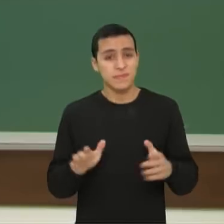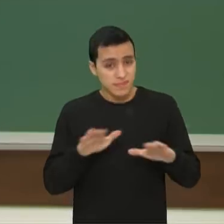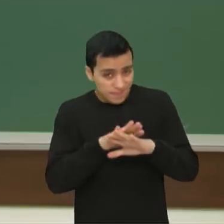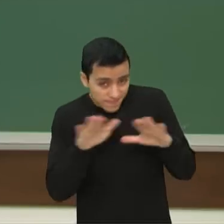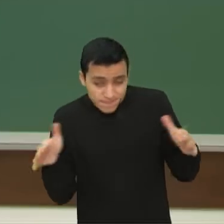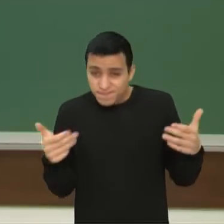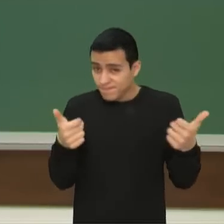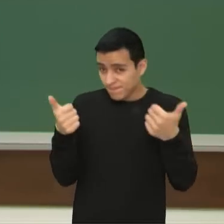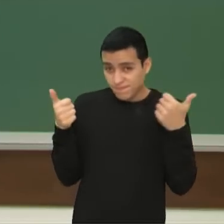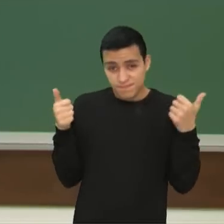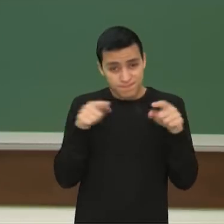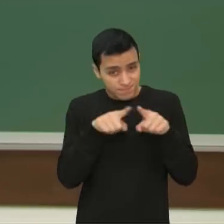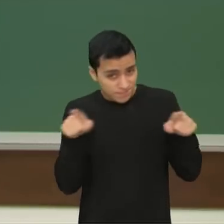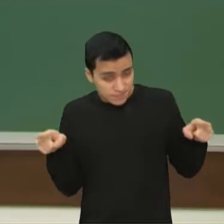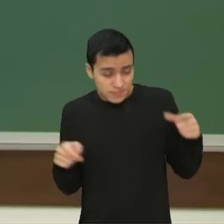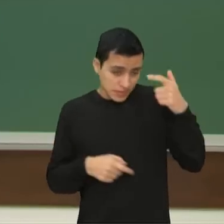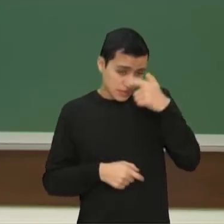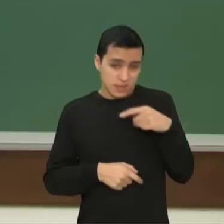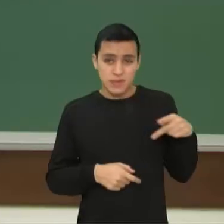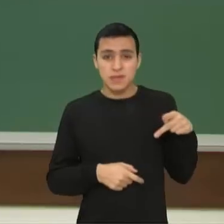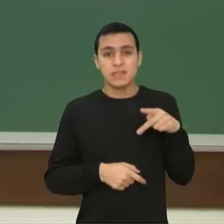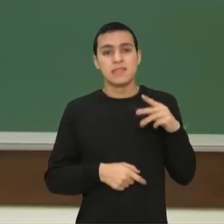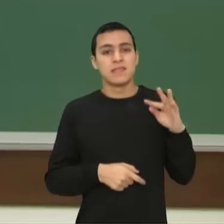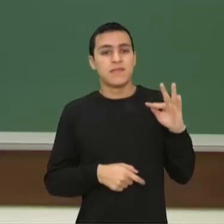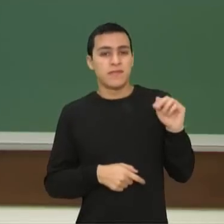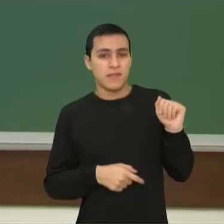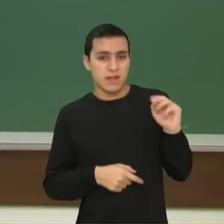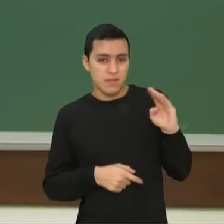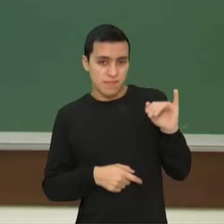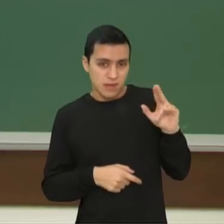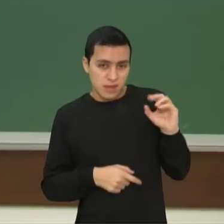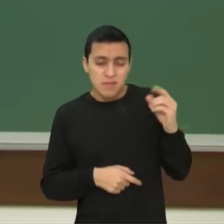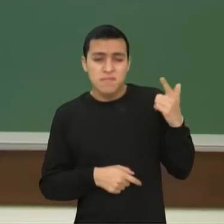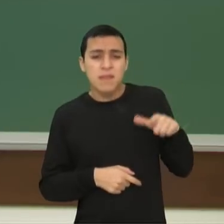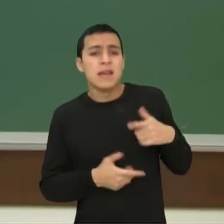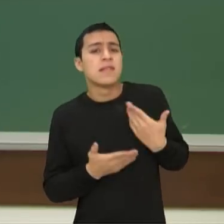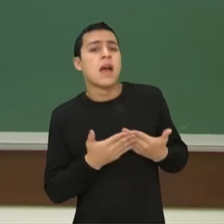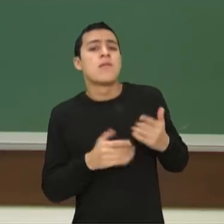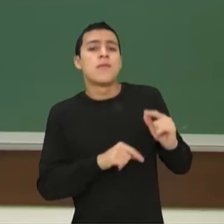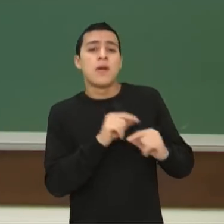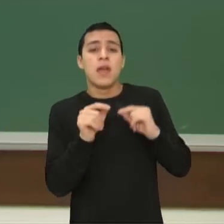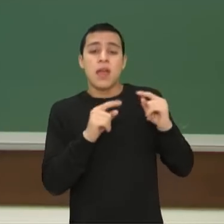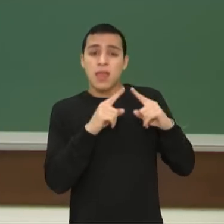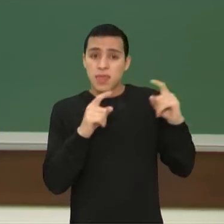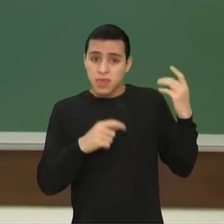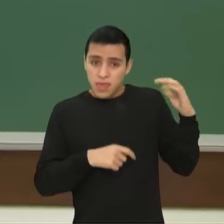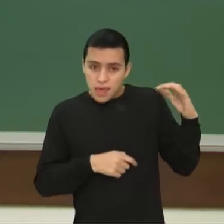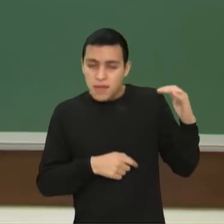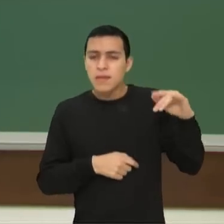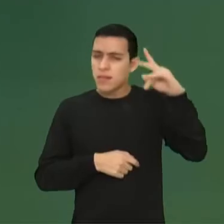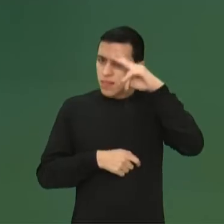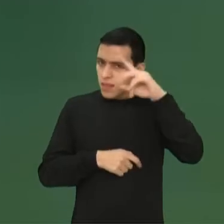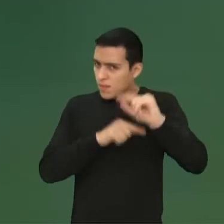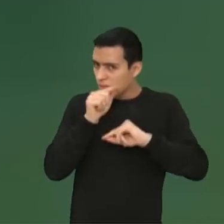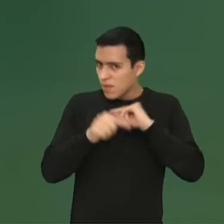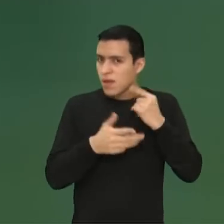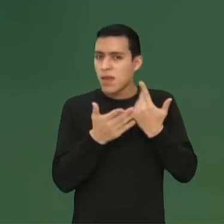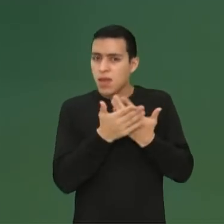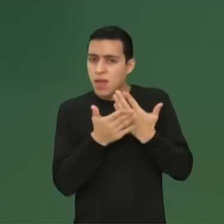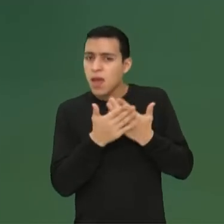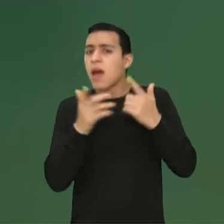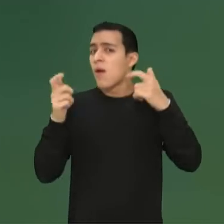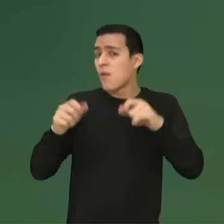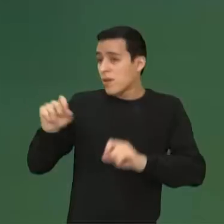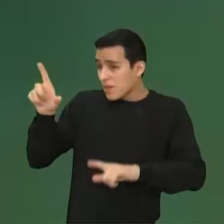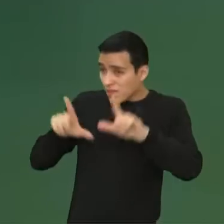Olá, tudo bom com vocês? Eu sou o professor Fabiano e hoje nós vamos para mais uma aula de ciências. Lembre que as nossas aulas passam